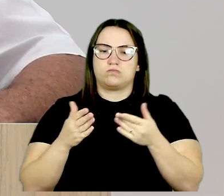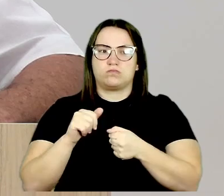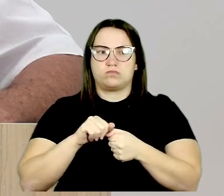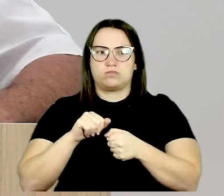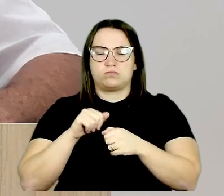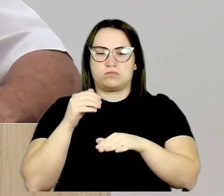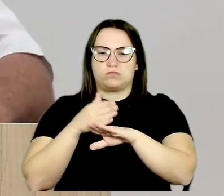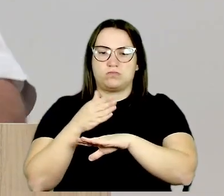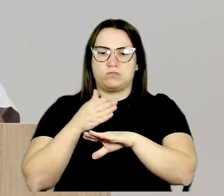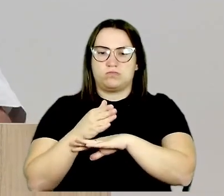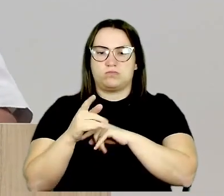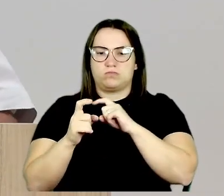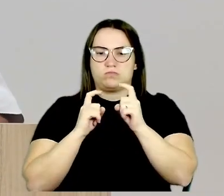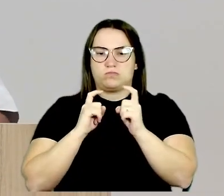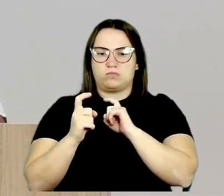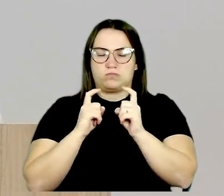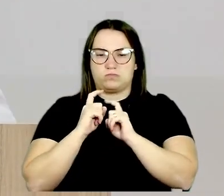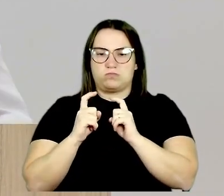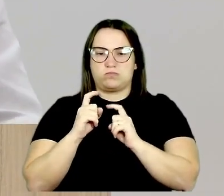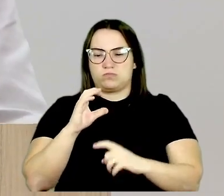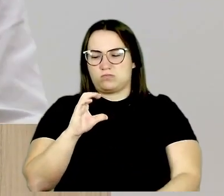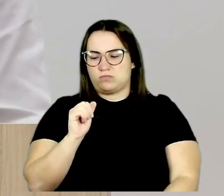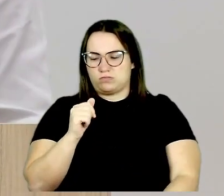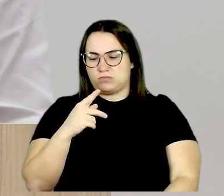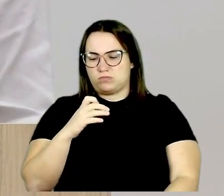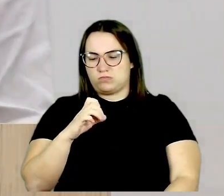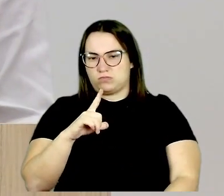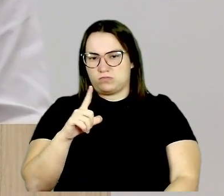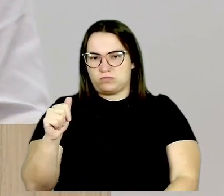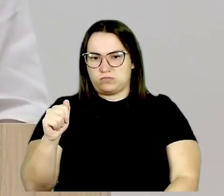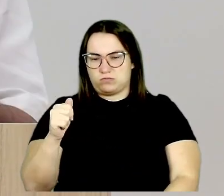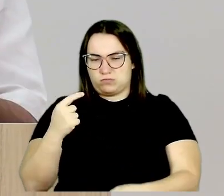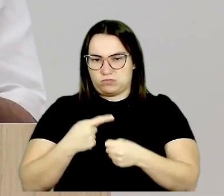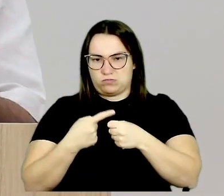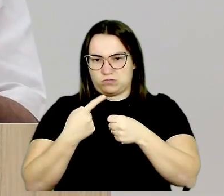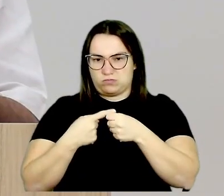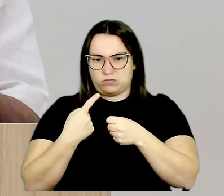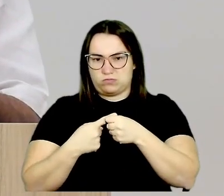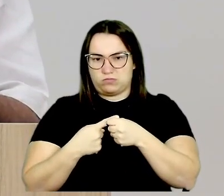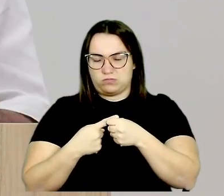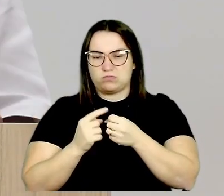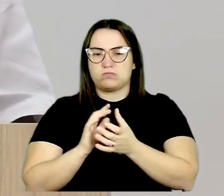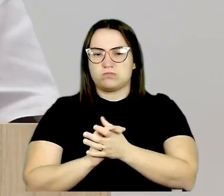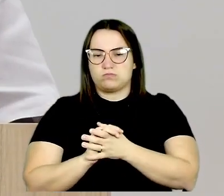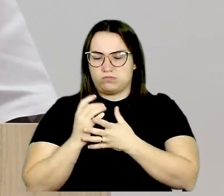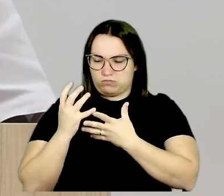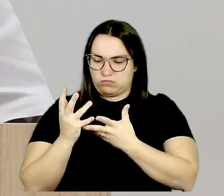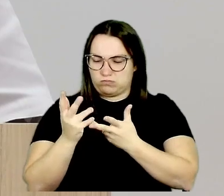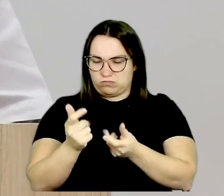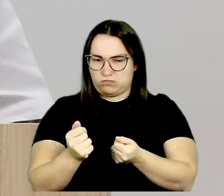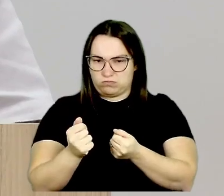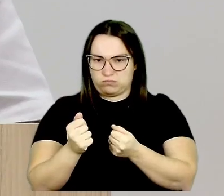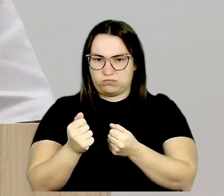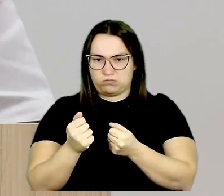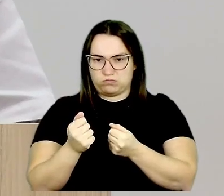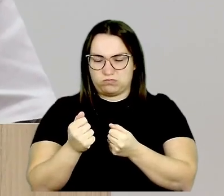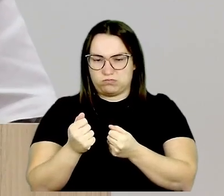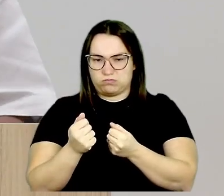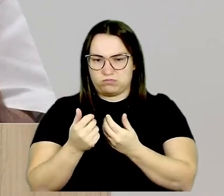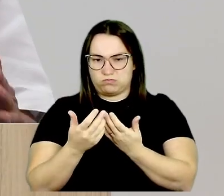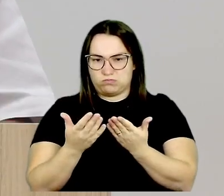de uma reunião na capela mortuária do nosso município, onde fui convidado para algumas tratativas...